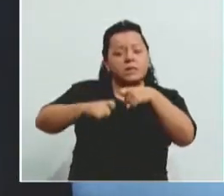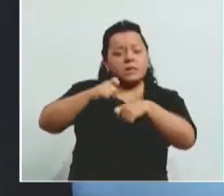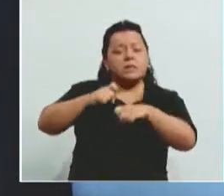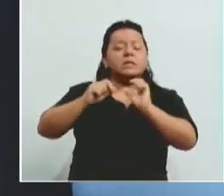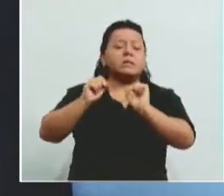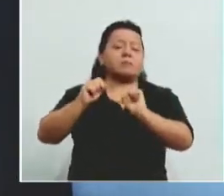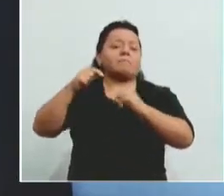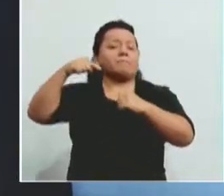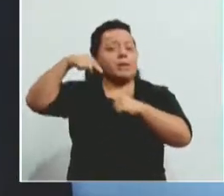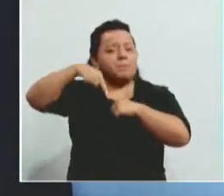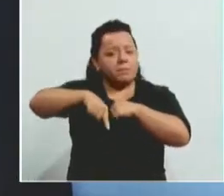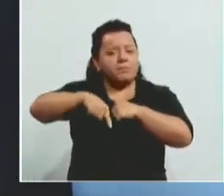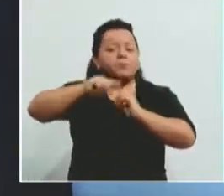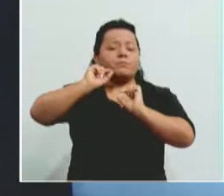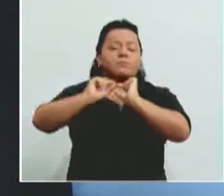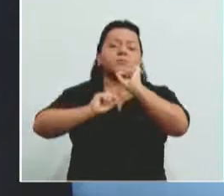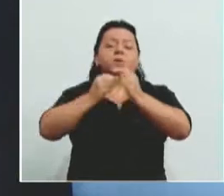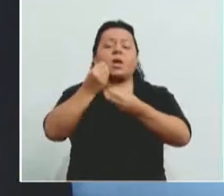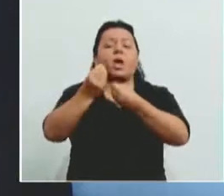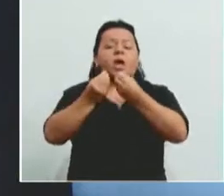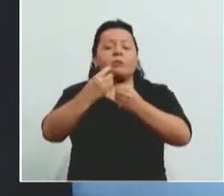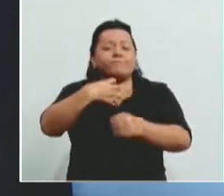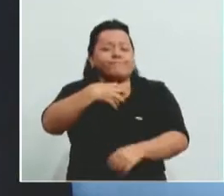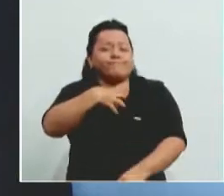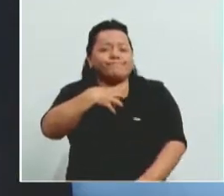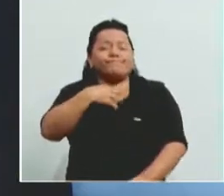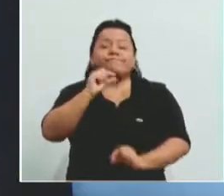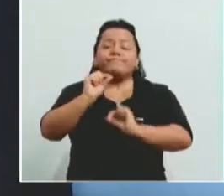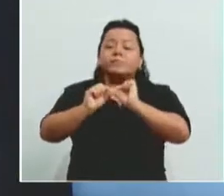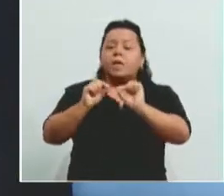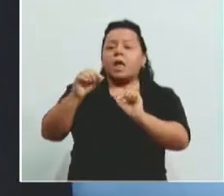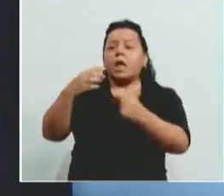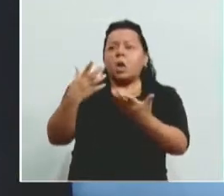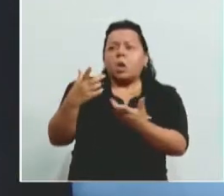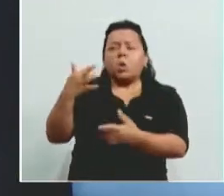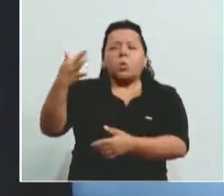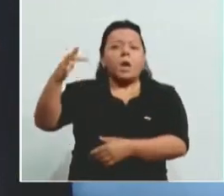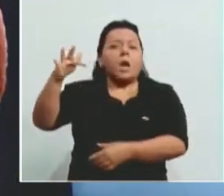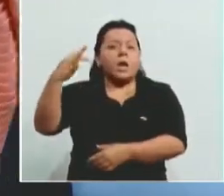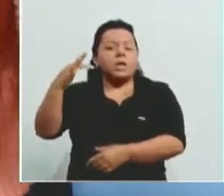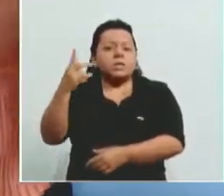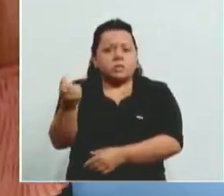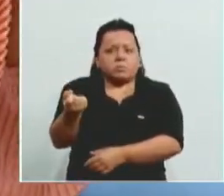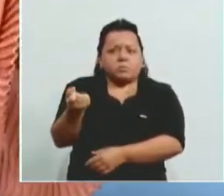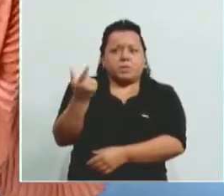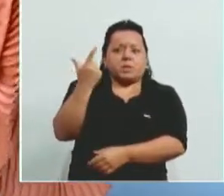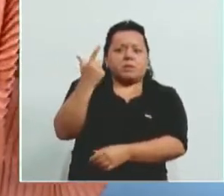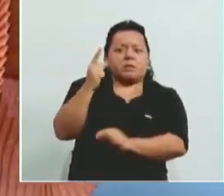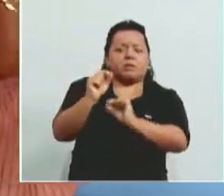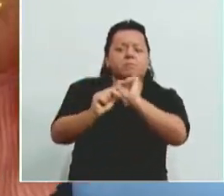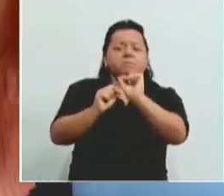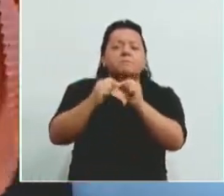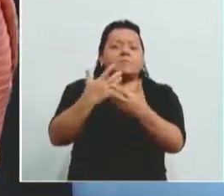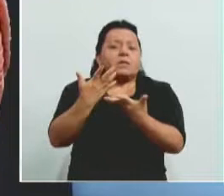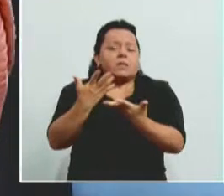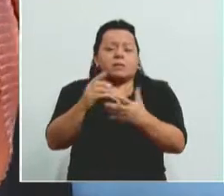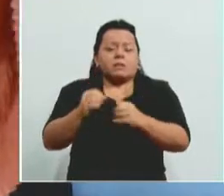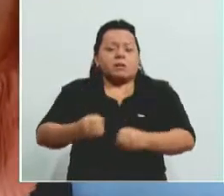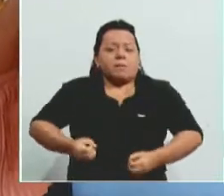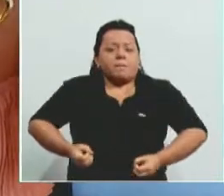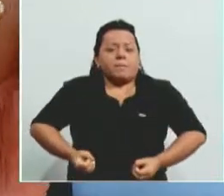fundo cego. Então, assim, é uma dor estranha, não é uma dor, quando está no período de ovulação, sente